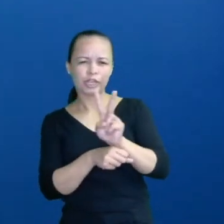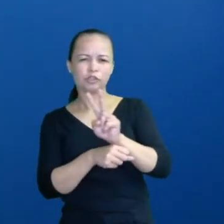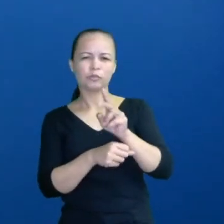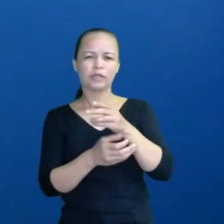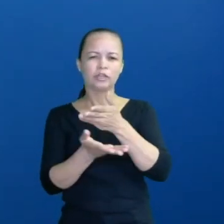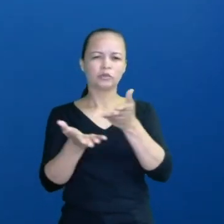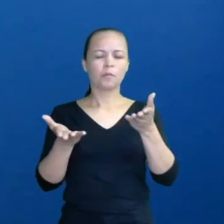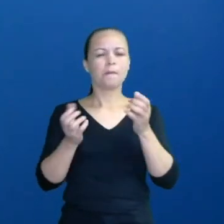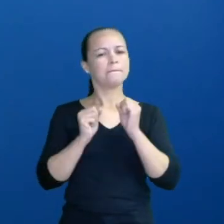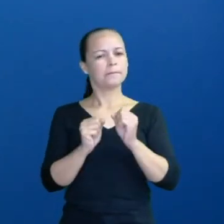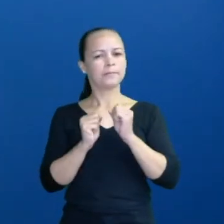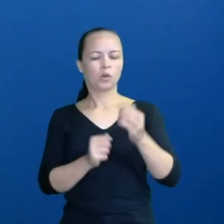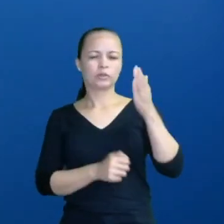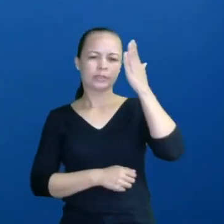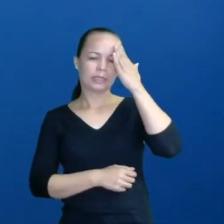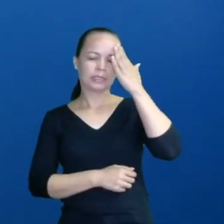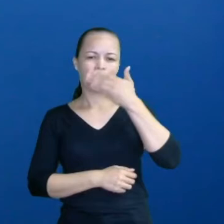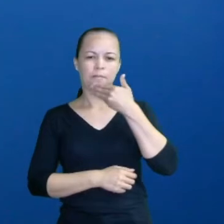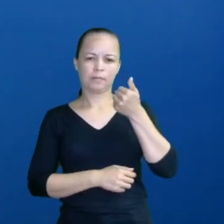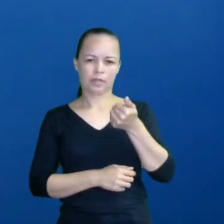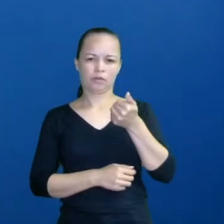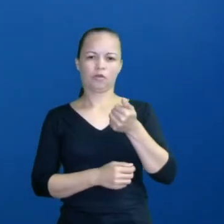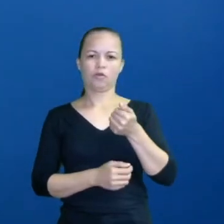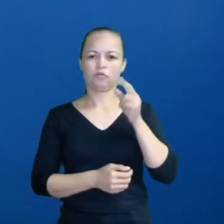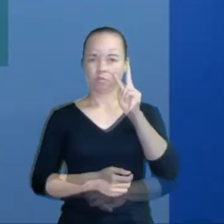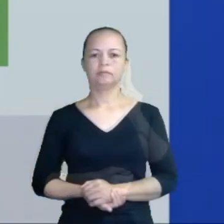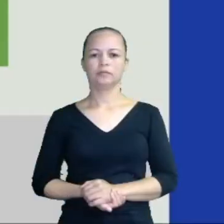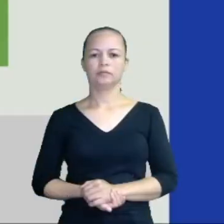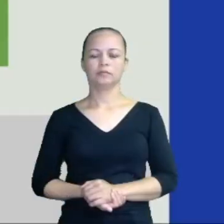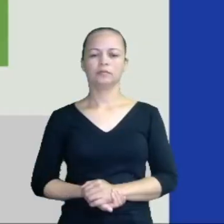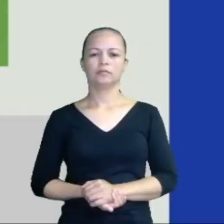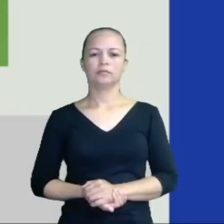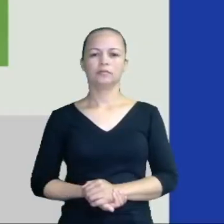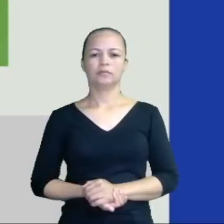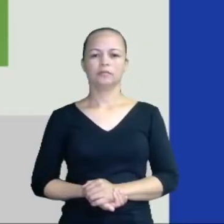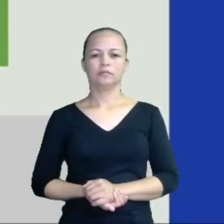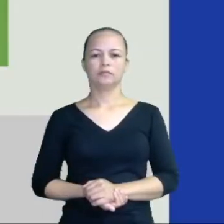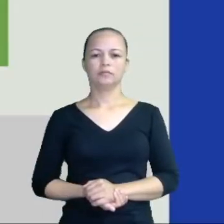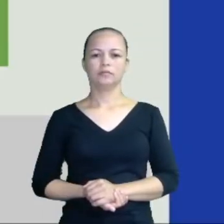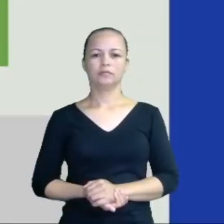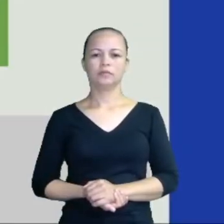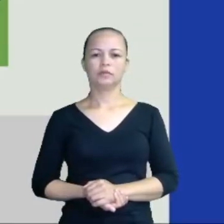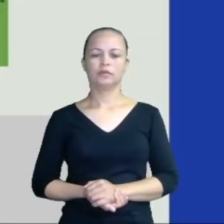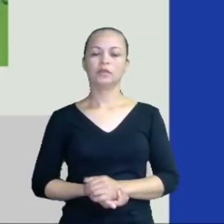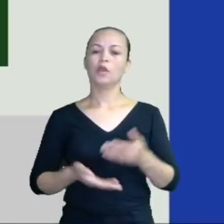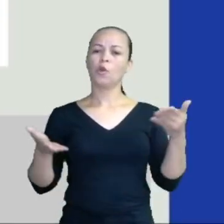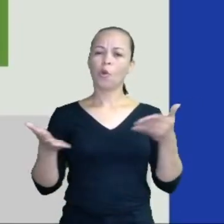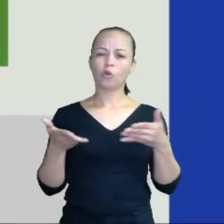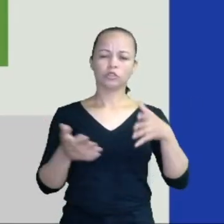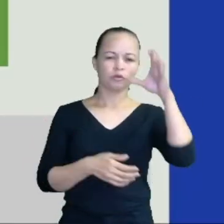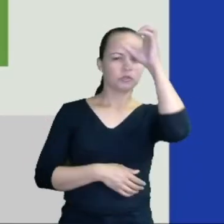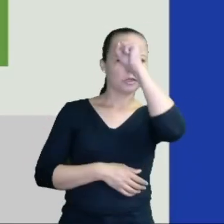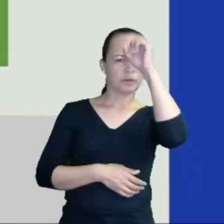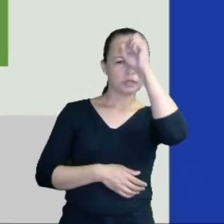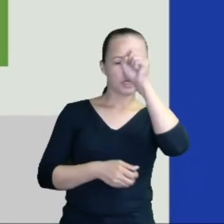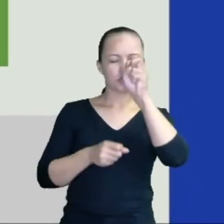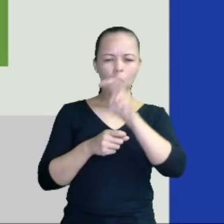melhor o que são os vírus. Vamos lá? Hoje vamos aprender sobre os